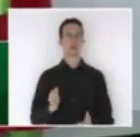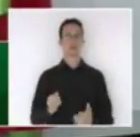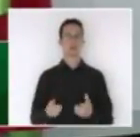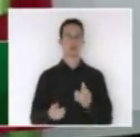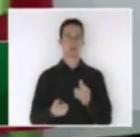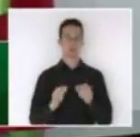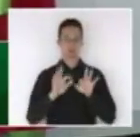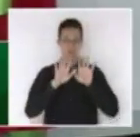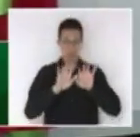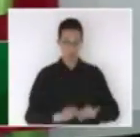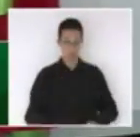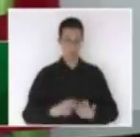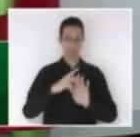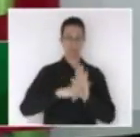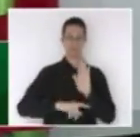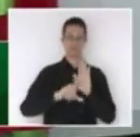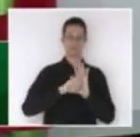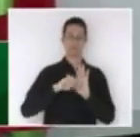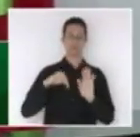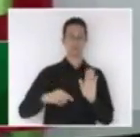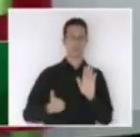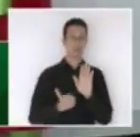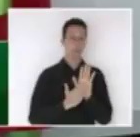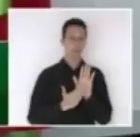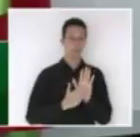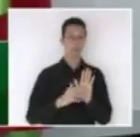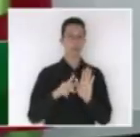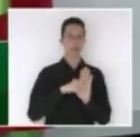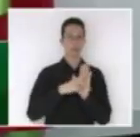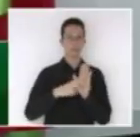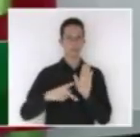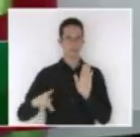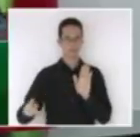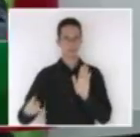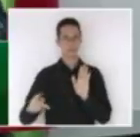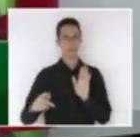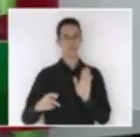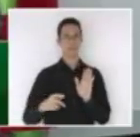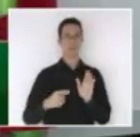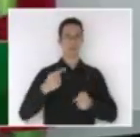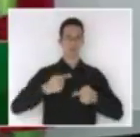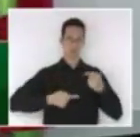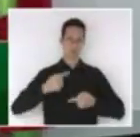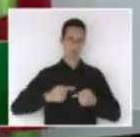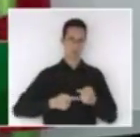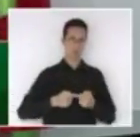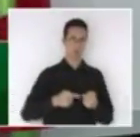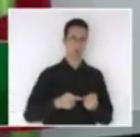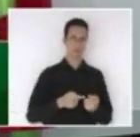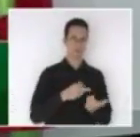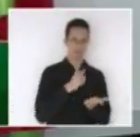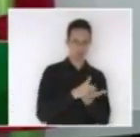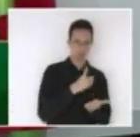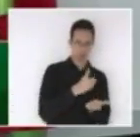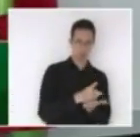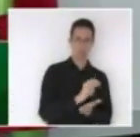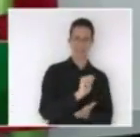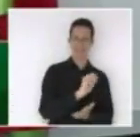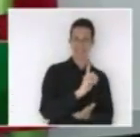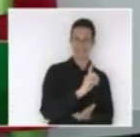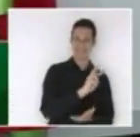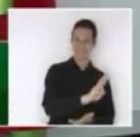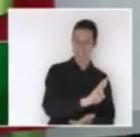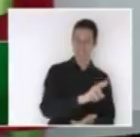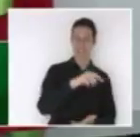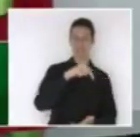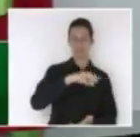plebiscito sobre a extinção ou a manutenção das ADR espalhadas por toda Santa Catarina.